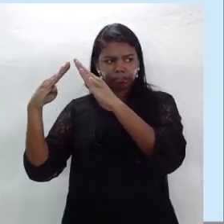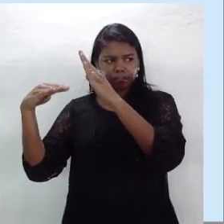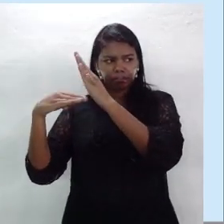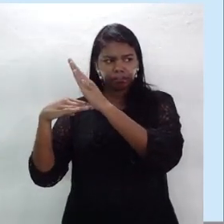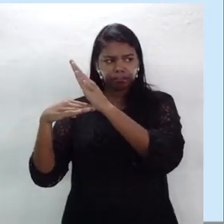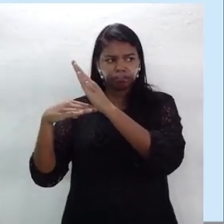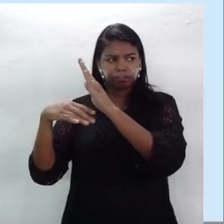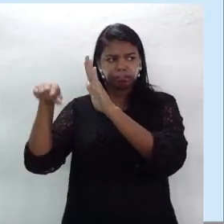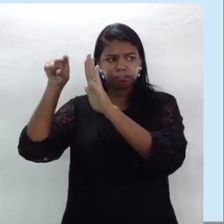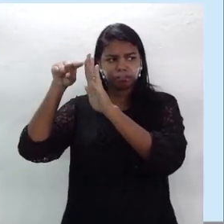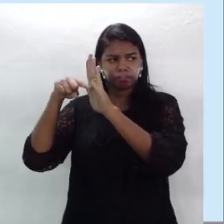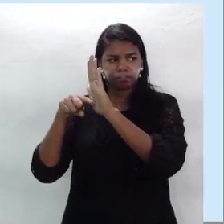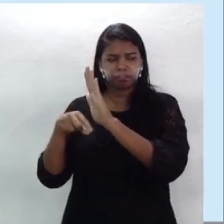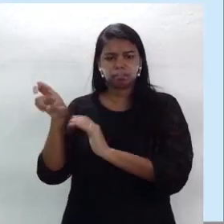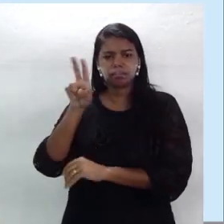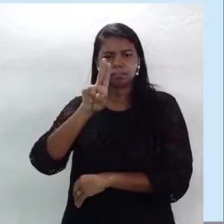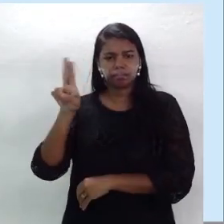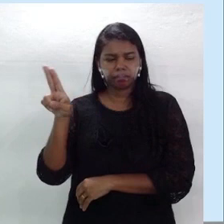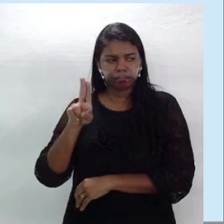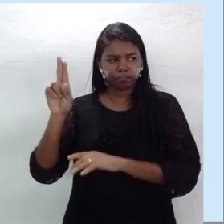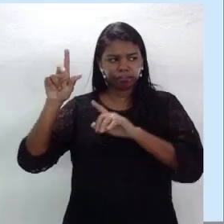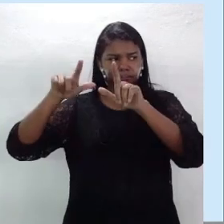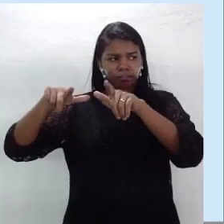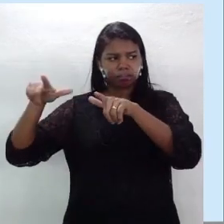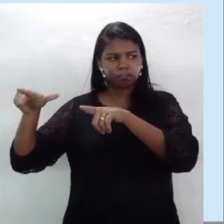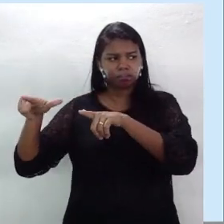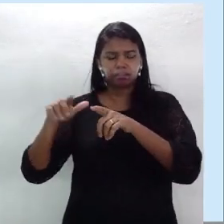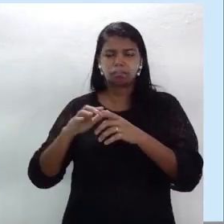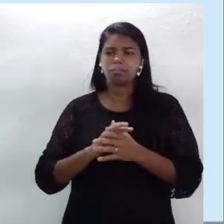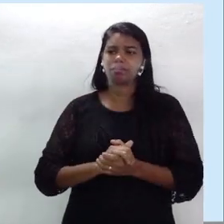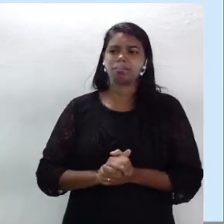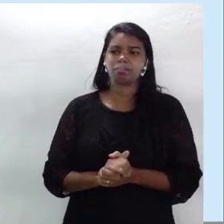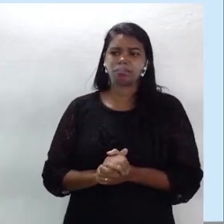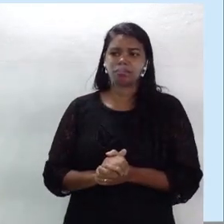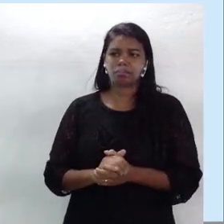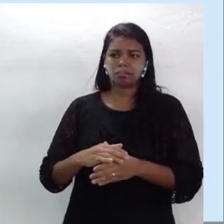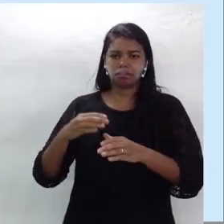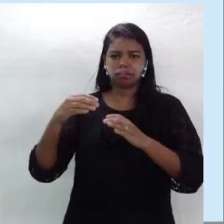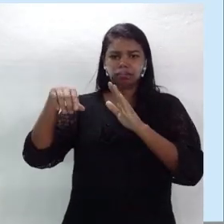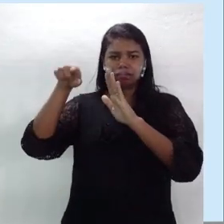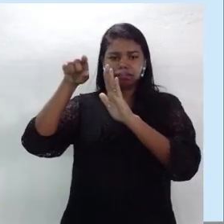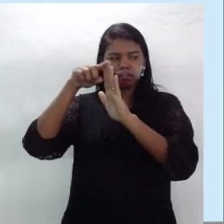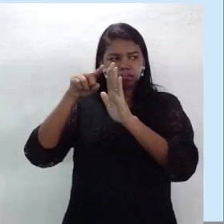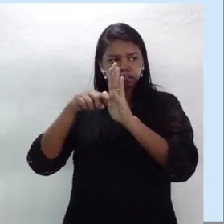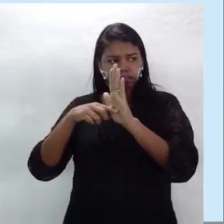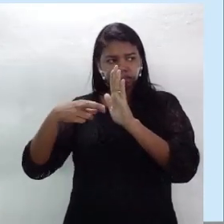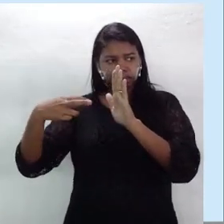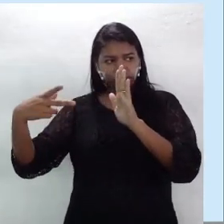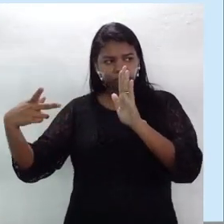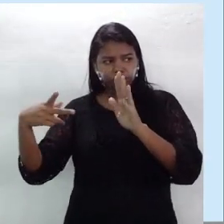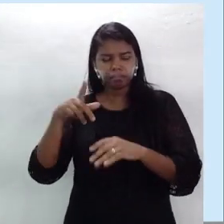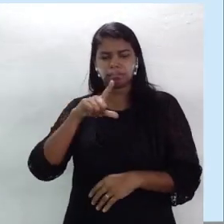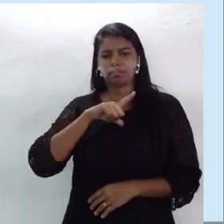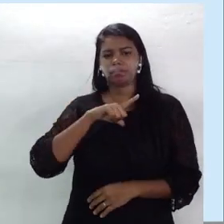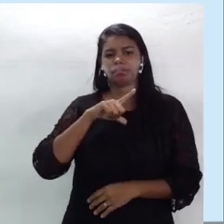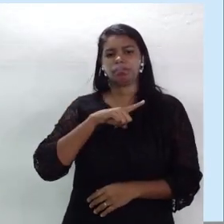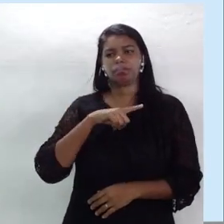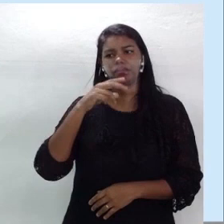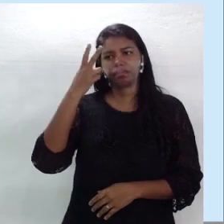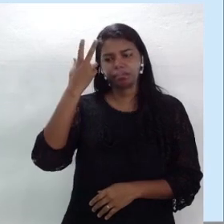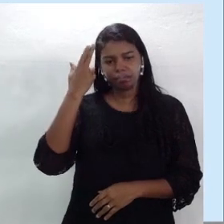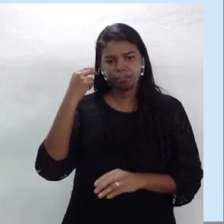nomes e as posições. Dentre outros poliedros, também existem as